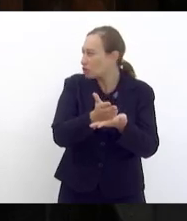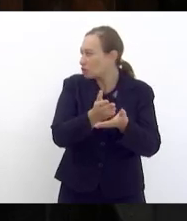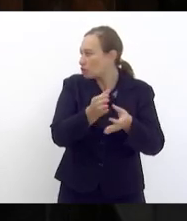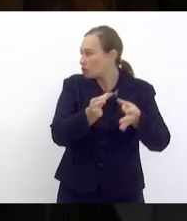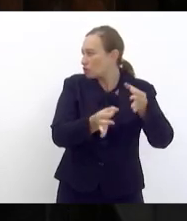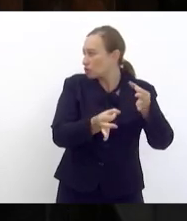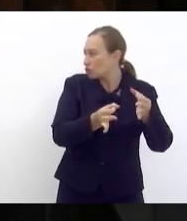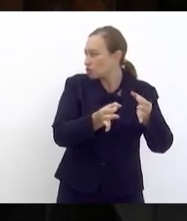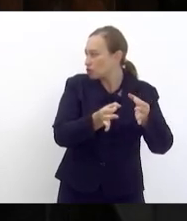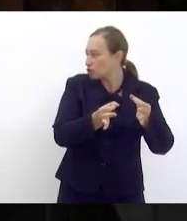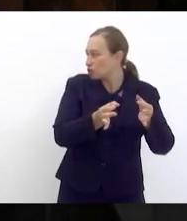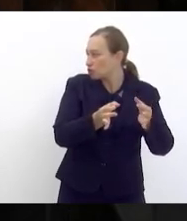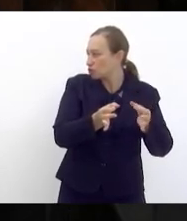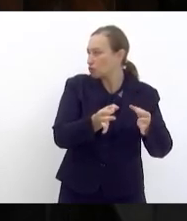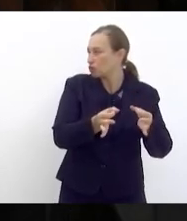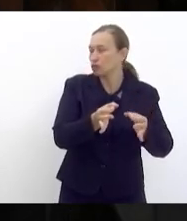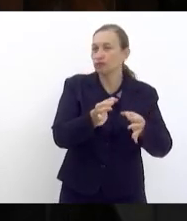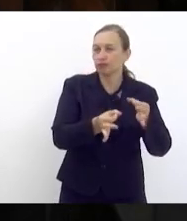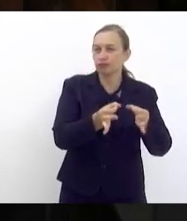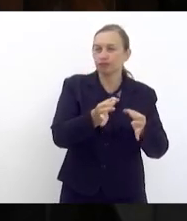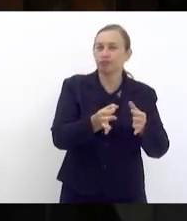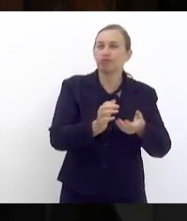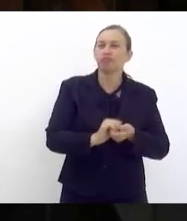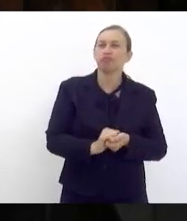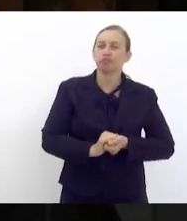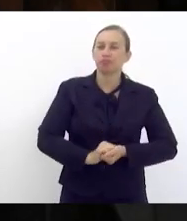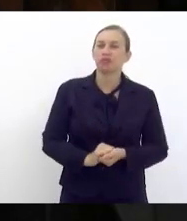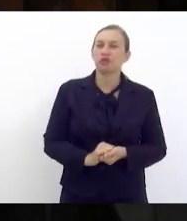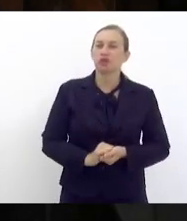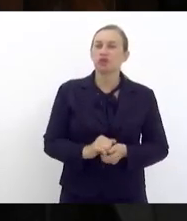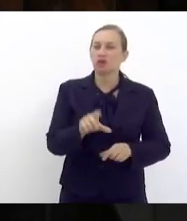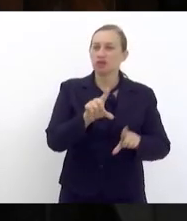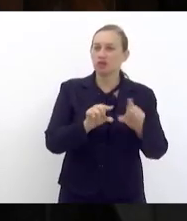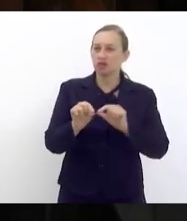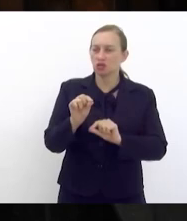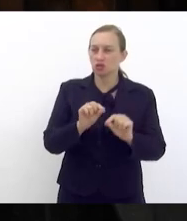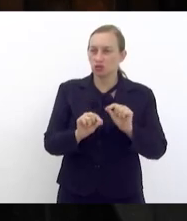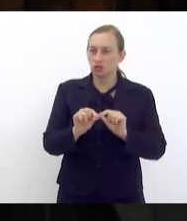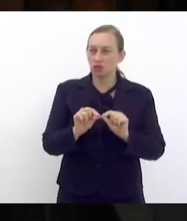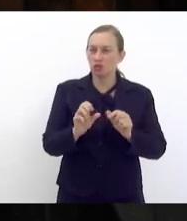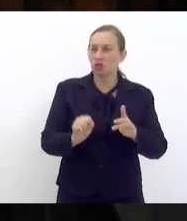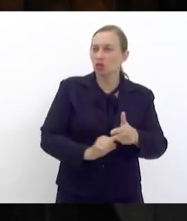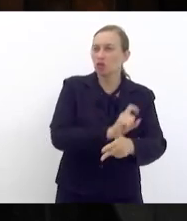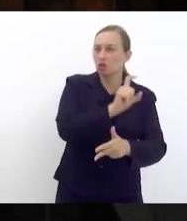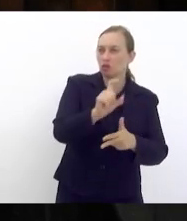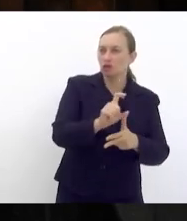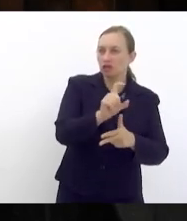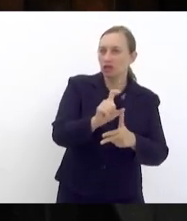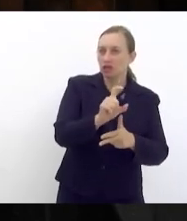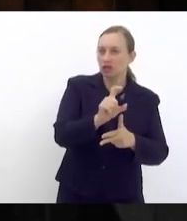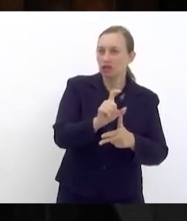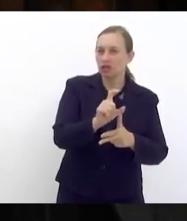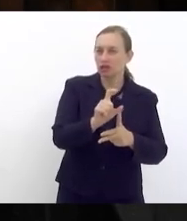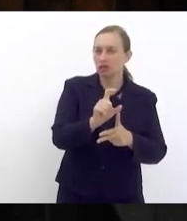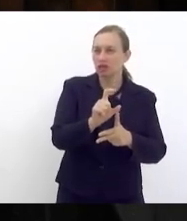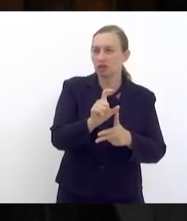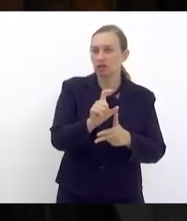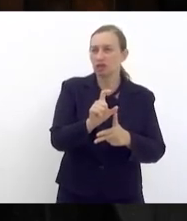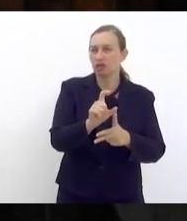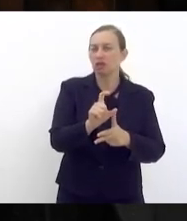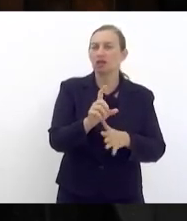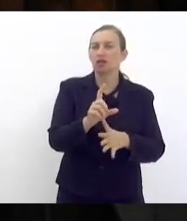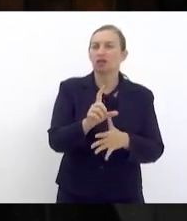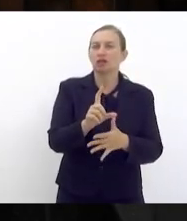de 2023. Com essas decisões, o Poder Executivo, deputado